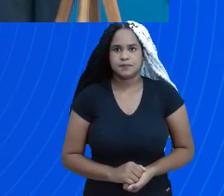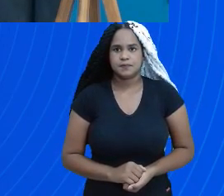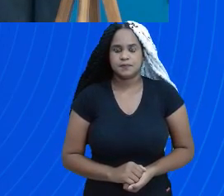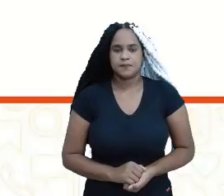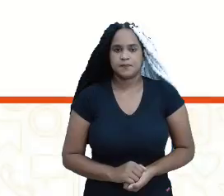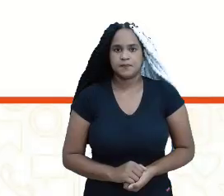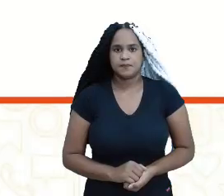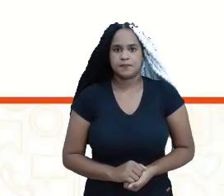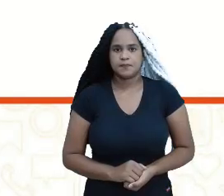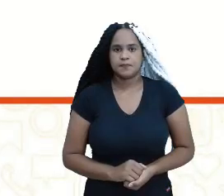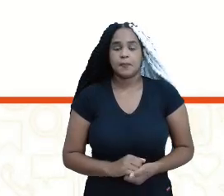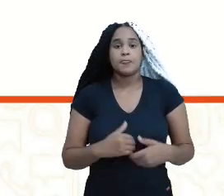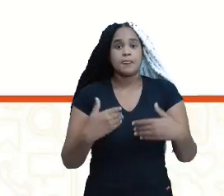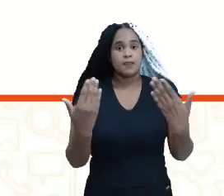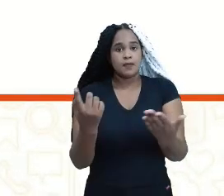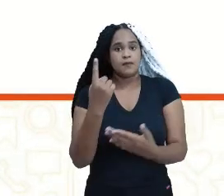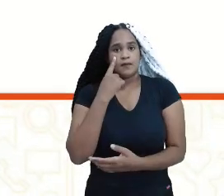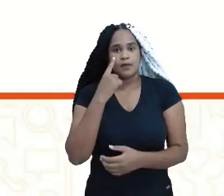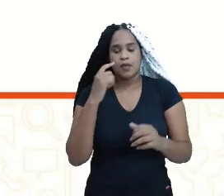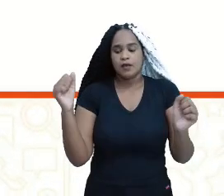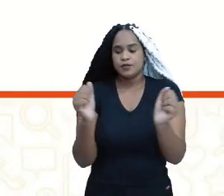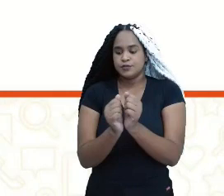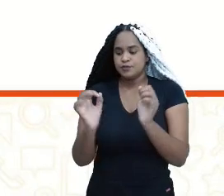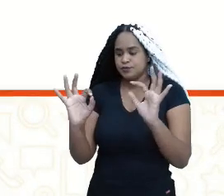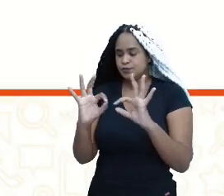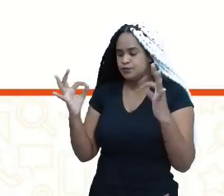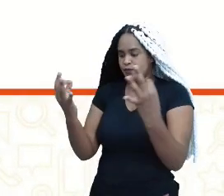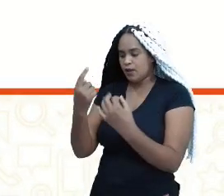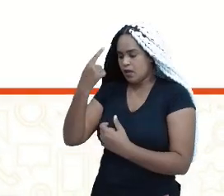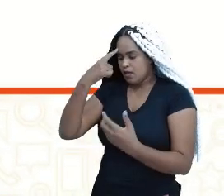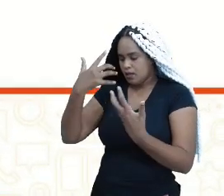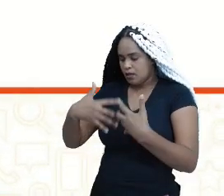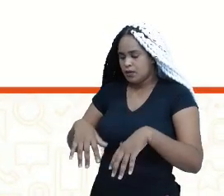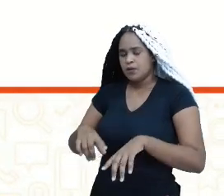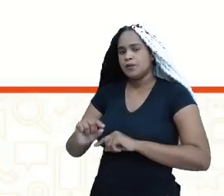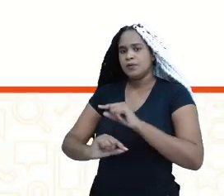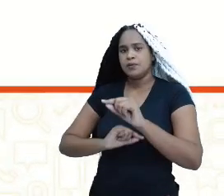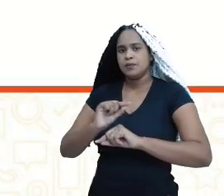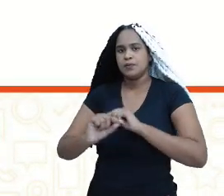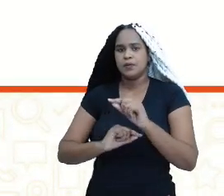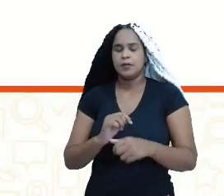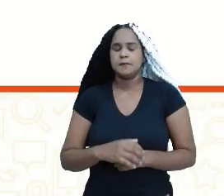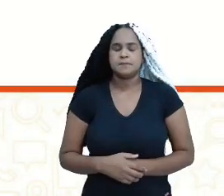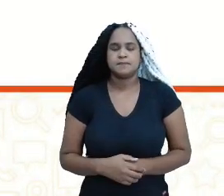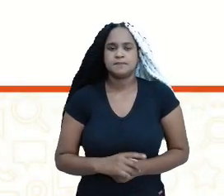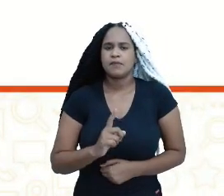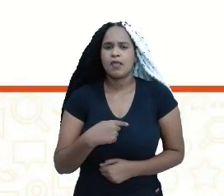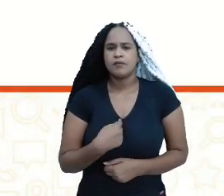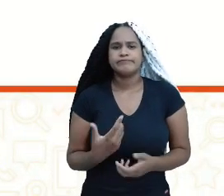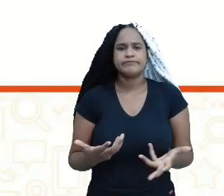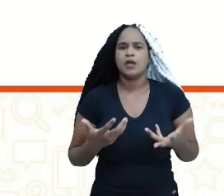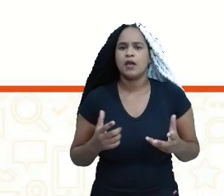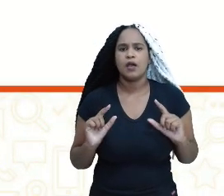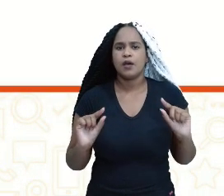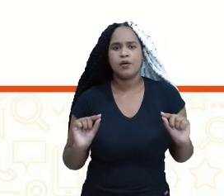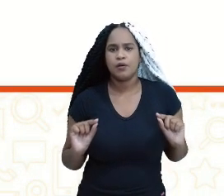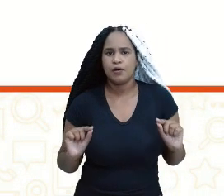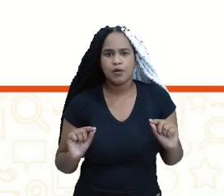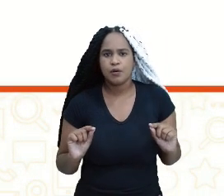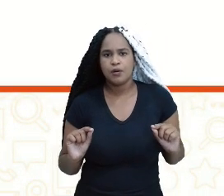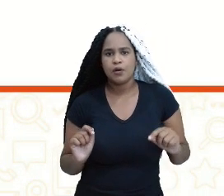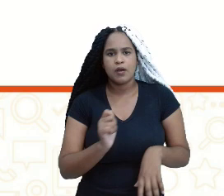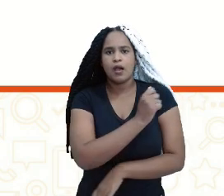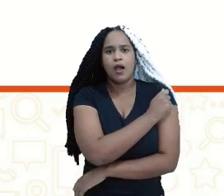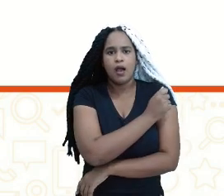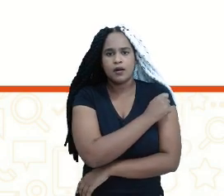Então, a gente precisa, junto com a família, refletir sobre o que a gente espera, né, para aquele estudante. O